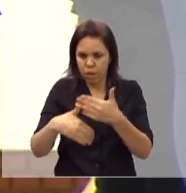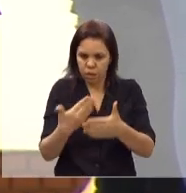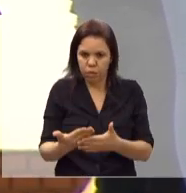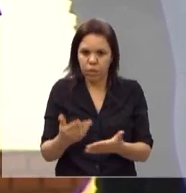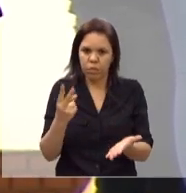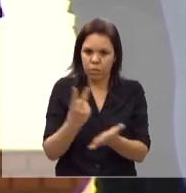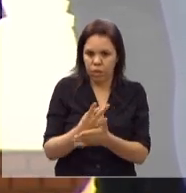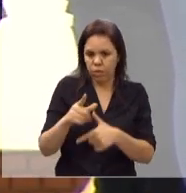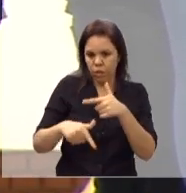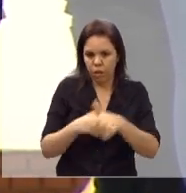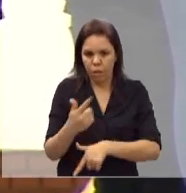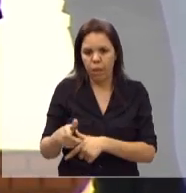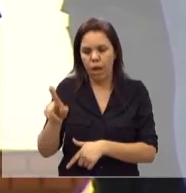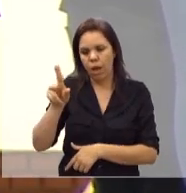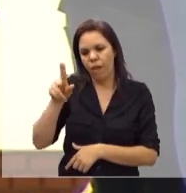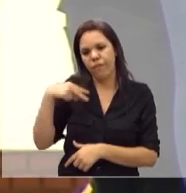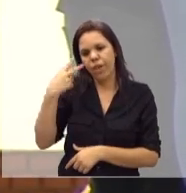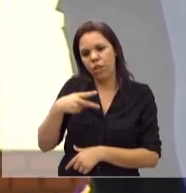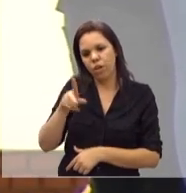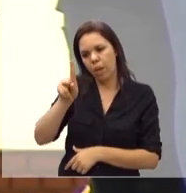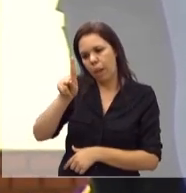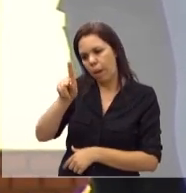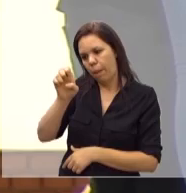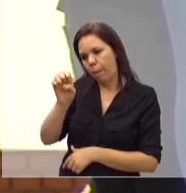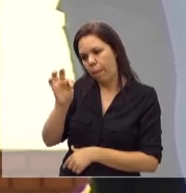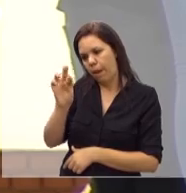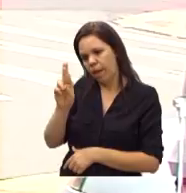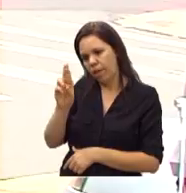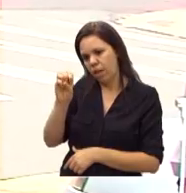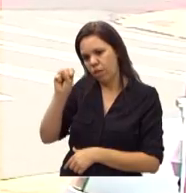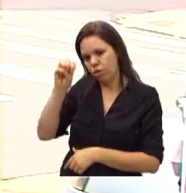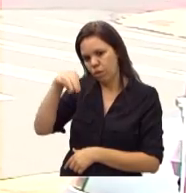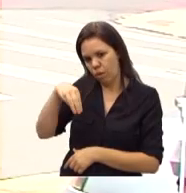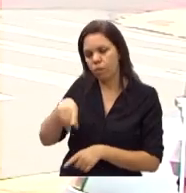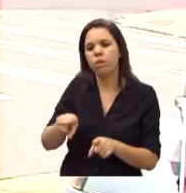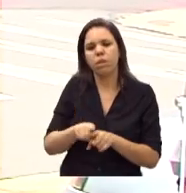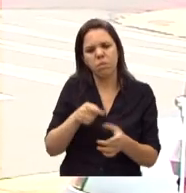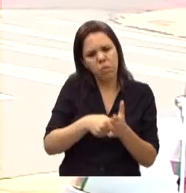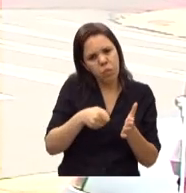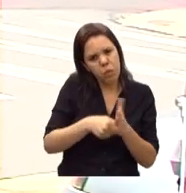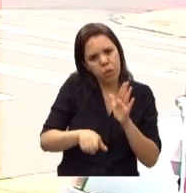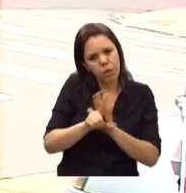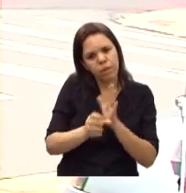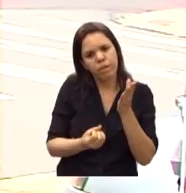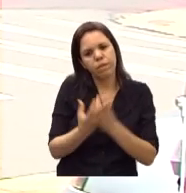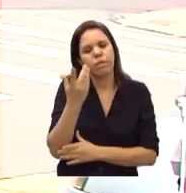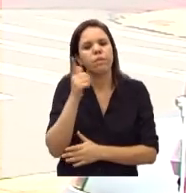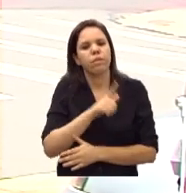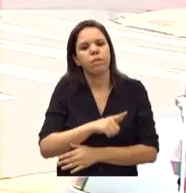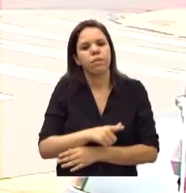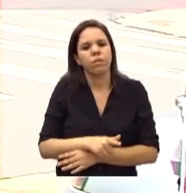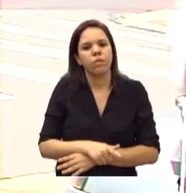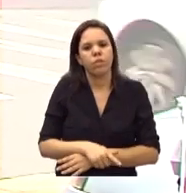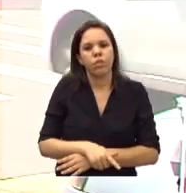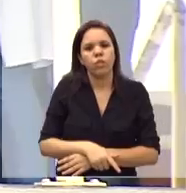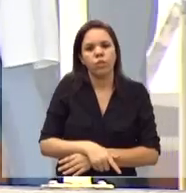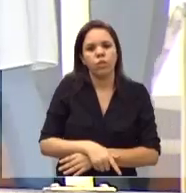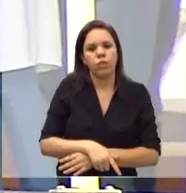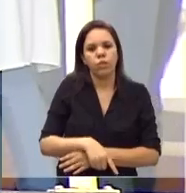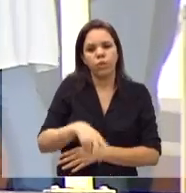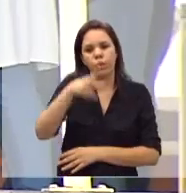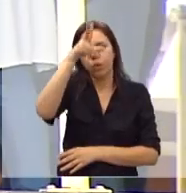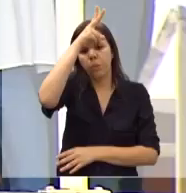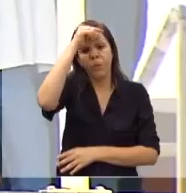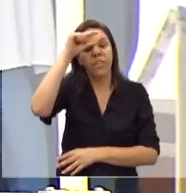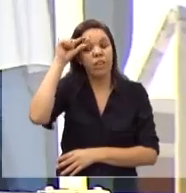mesma lei com Peterson Prado, que me ajudou a batalhar por essa lei, e para nossa alegria, o Jonas sancionou agora